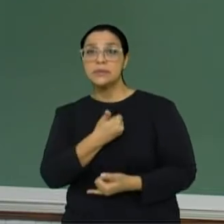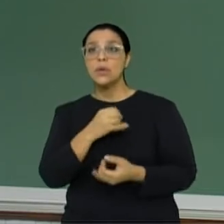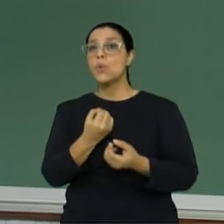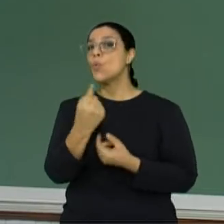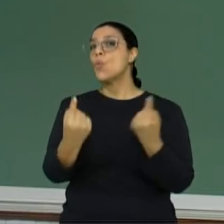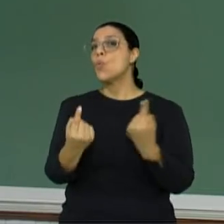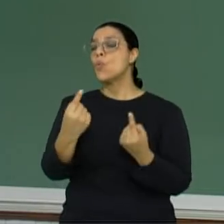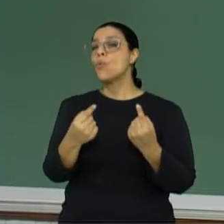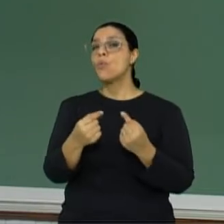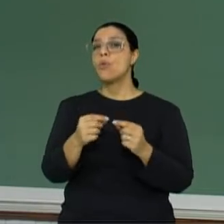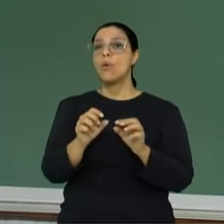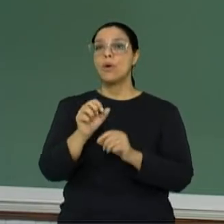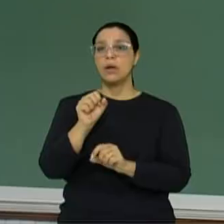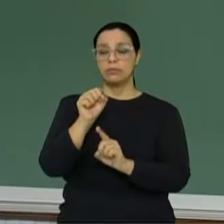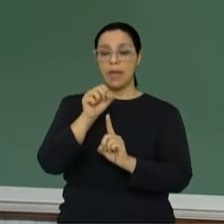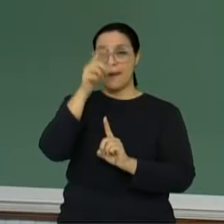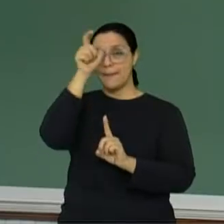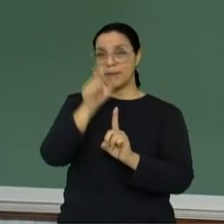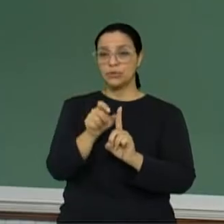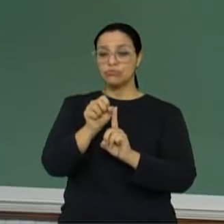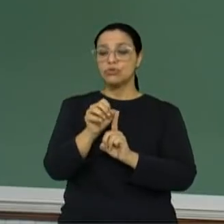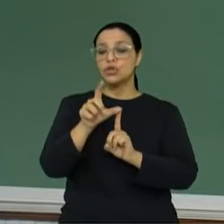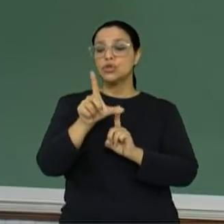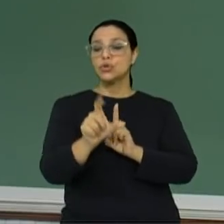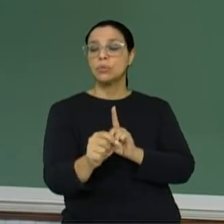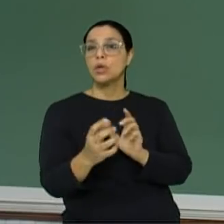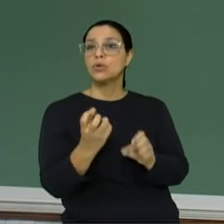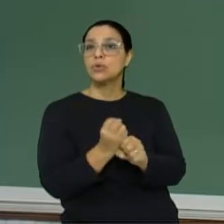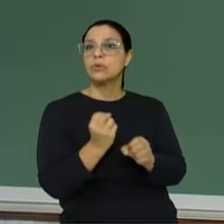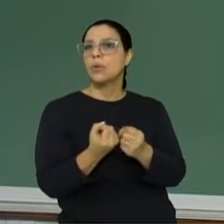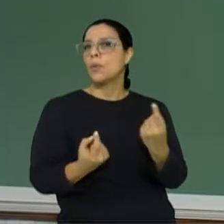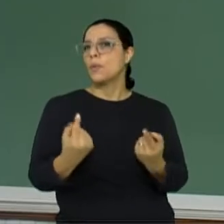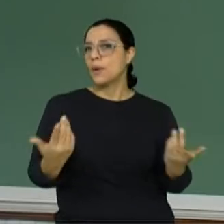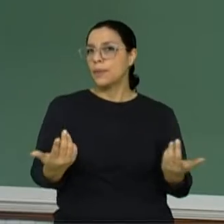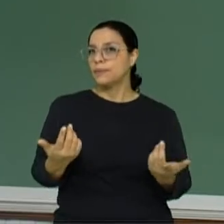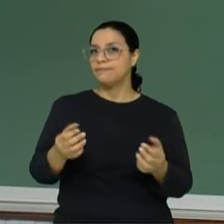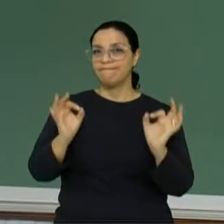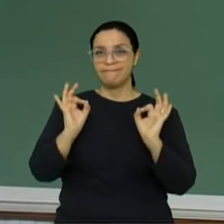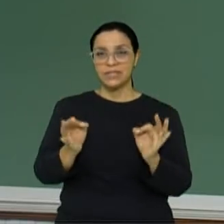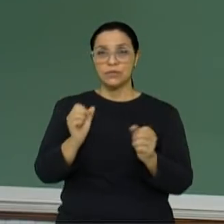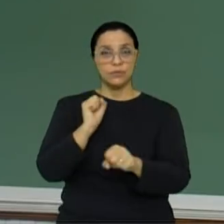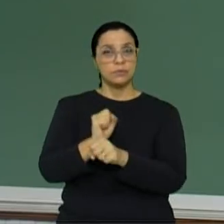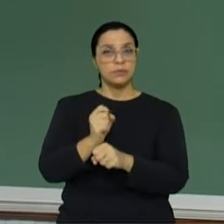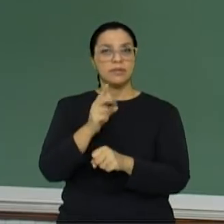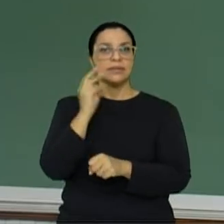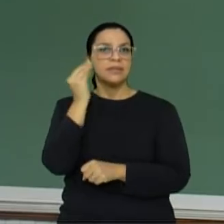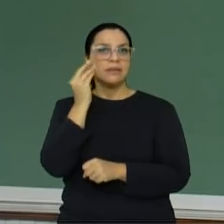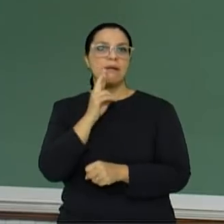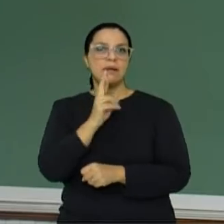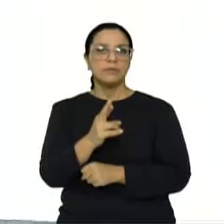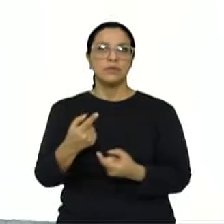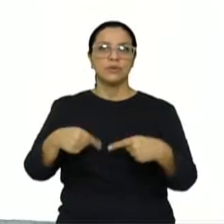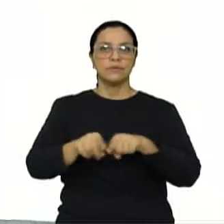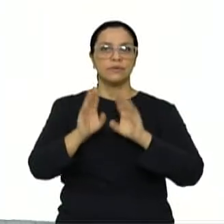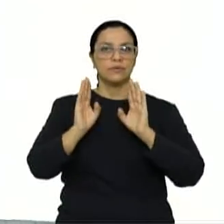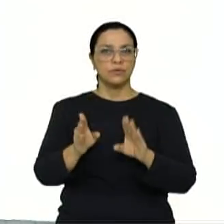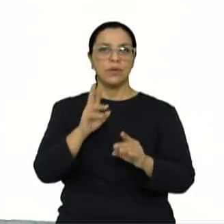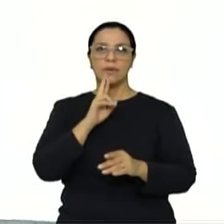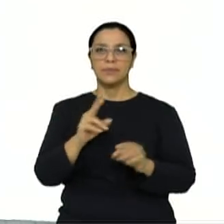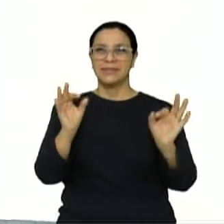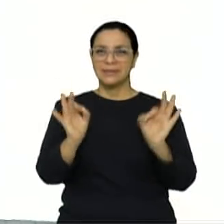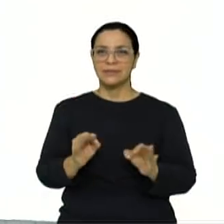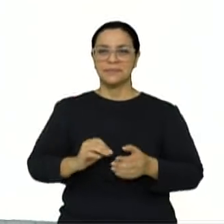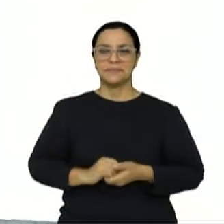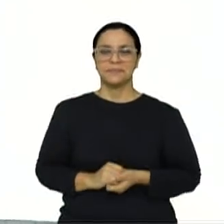qual será, né, a sombra dessa pessoa, né? Beleza? Vou aguardar vocês tentarem resolver e já volto com a